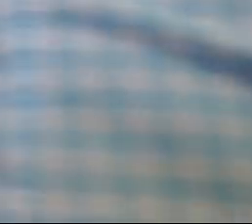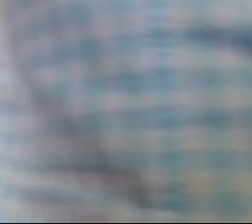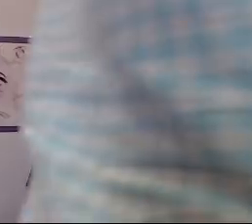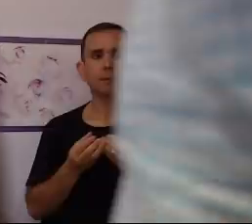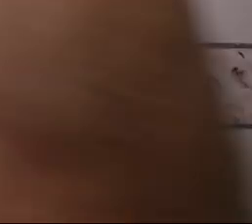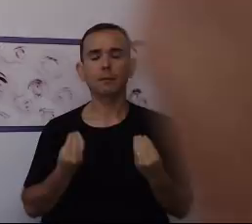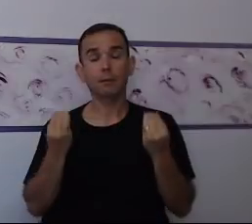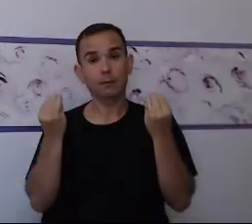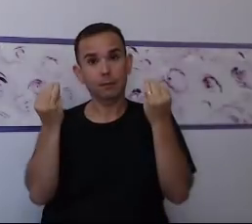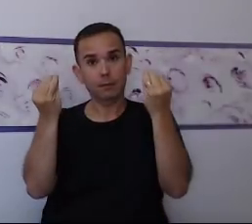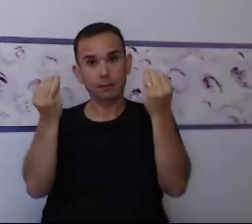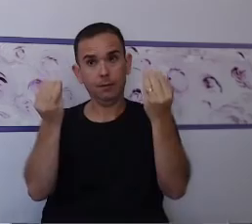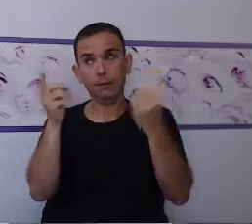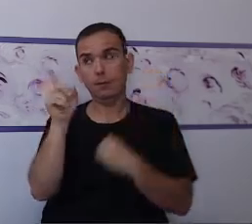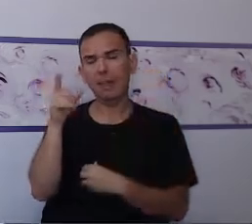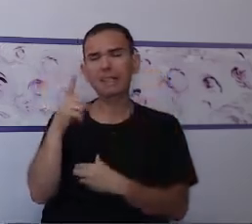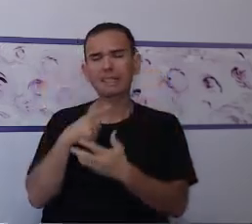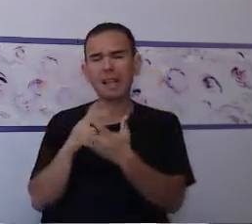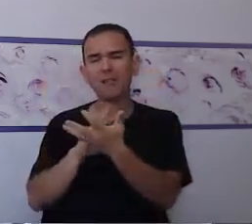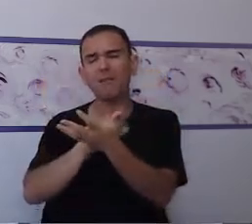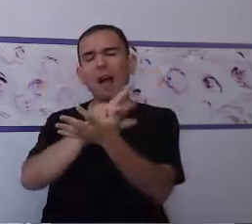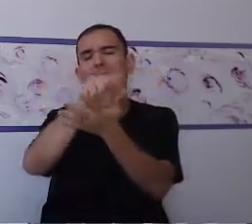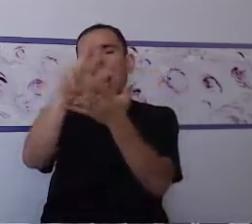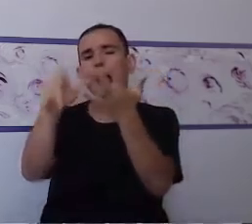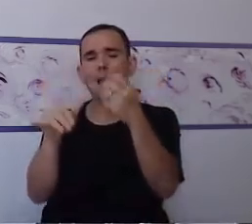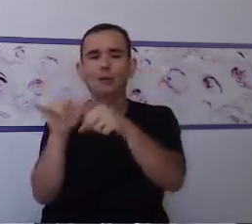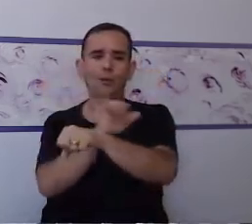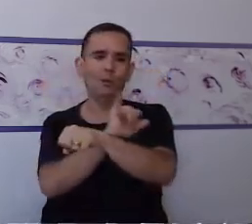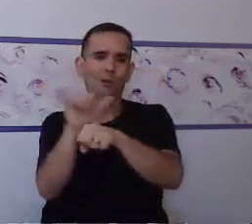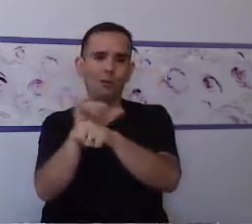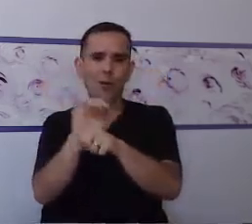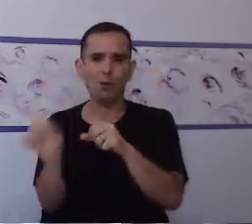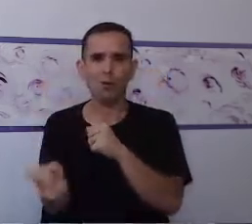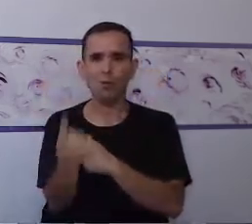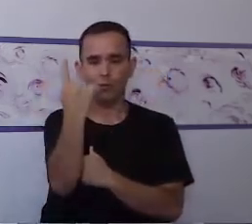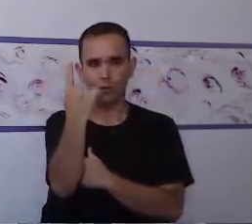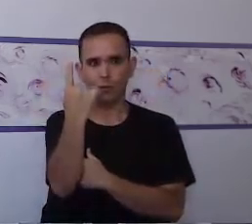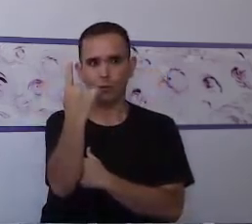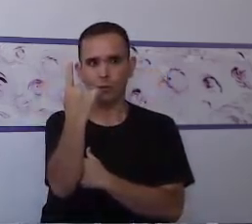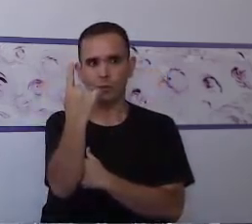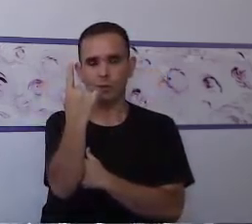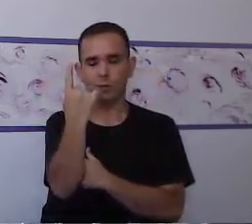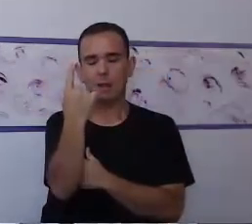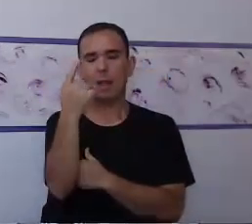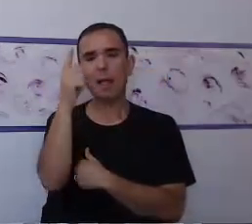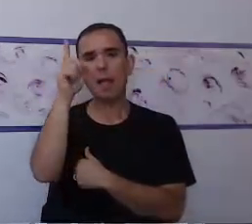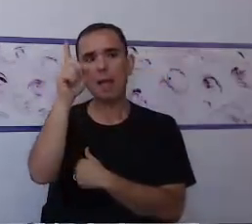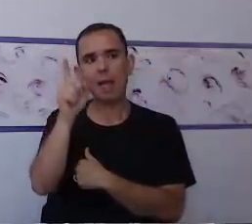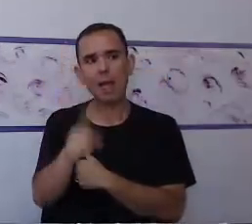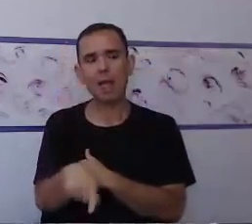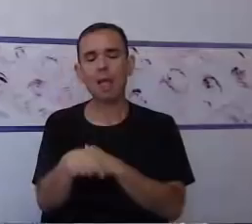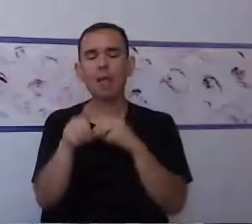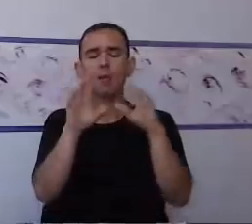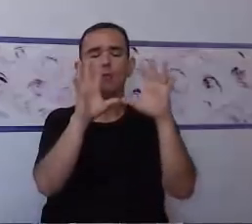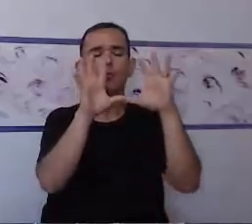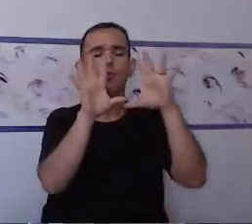Nós temos vários recursos, né? Um deles é esse aqui, ó, que é a